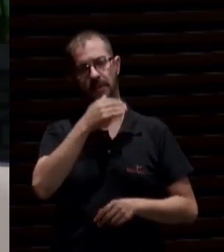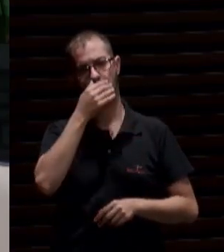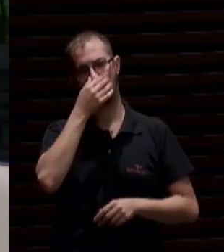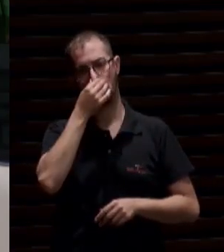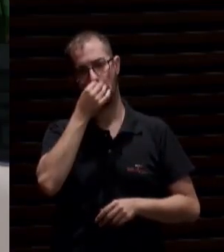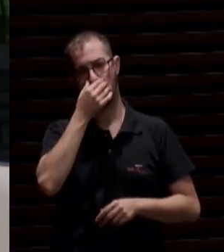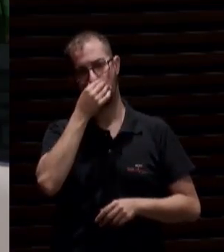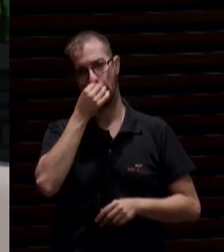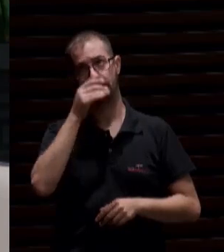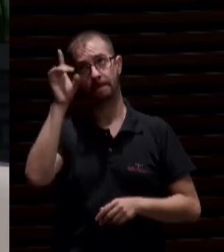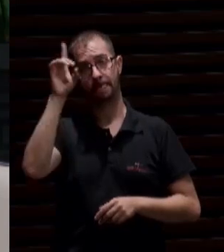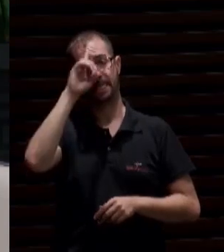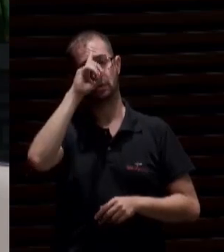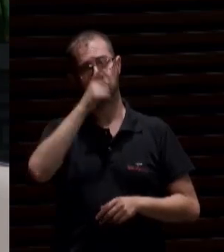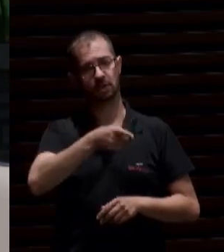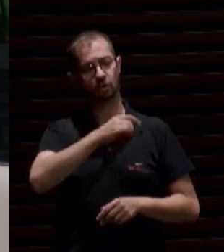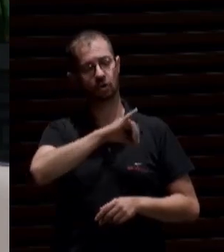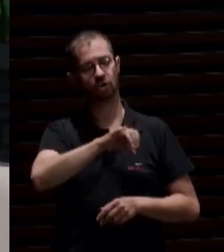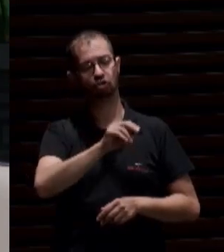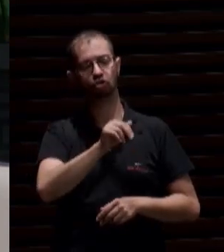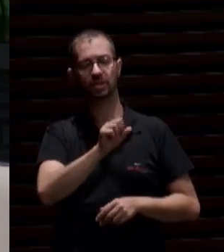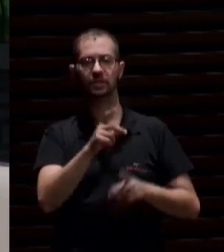Nínive, a qual Deus mandou que Jonas fosse pregar contra.